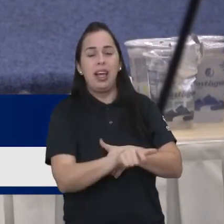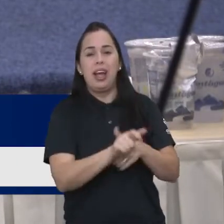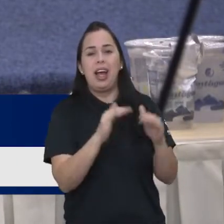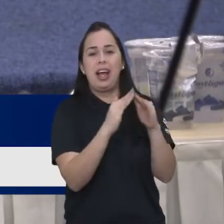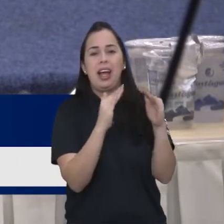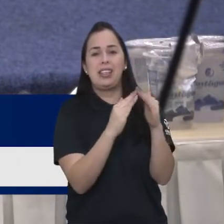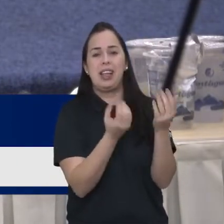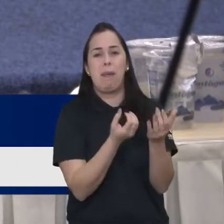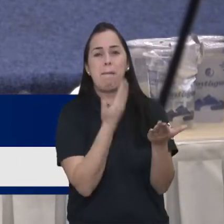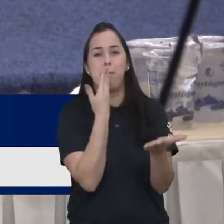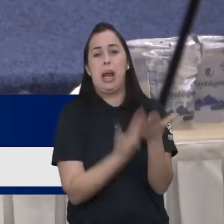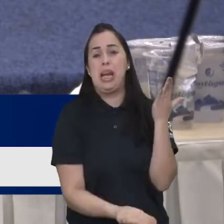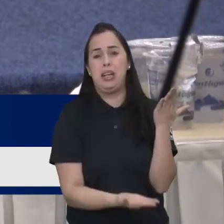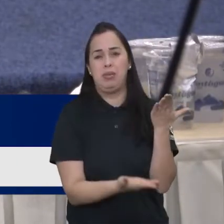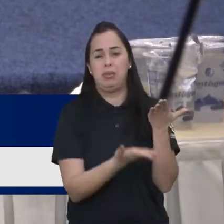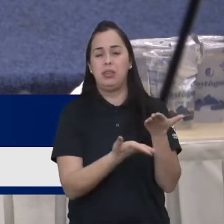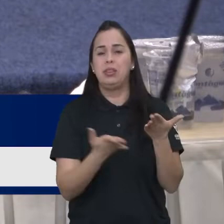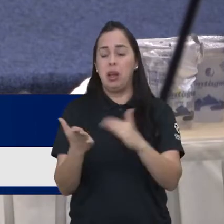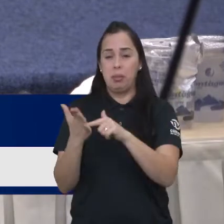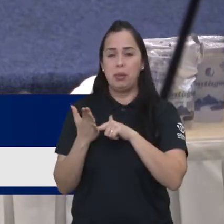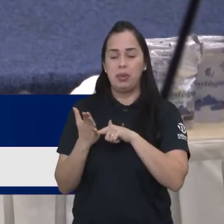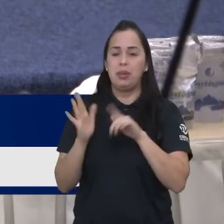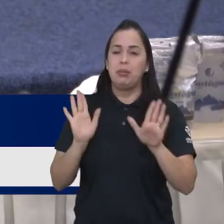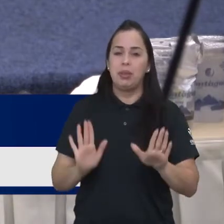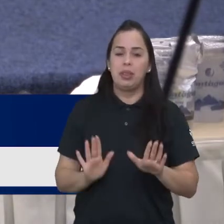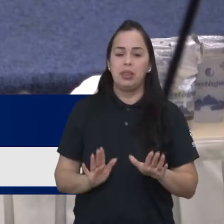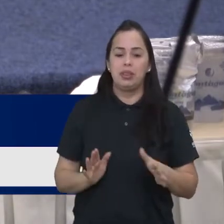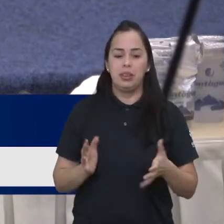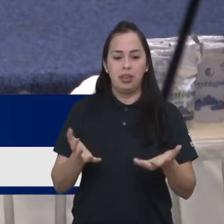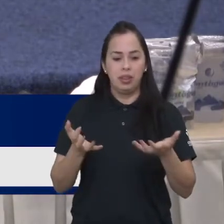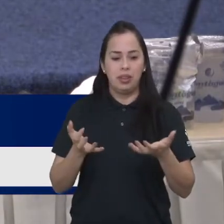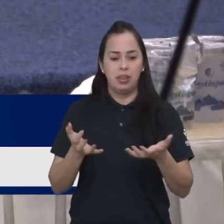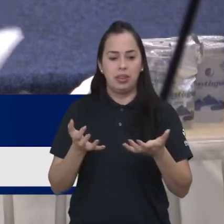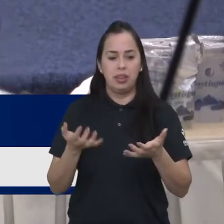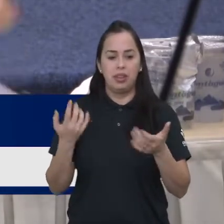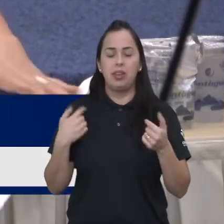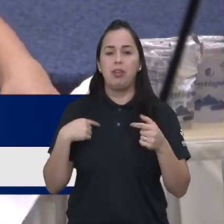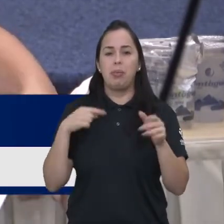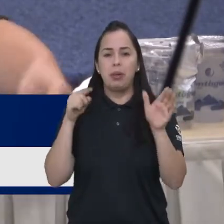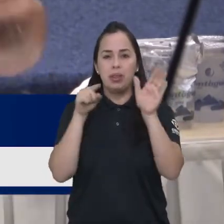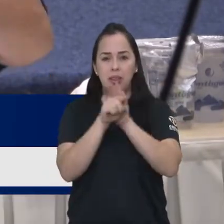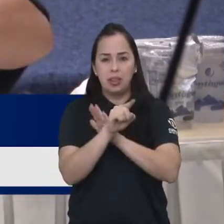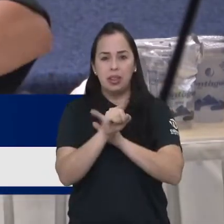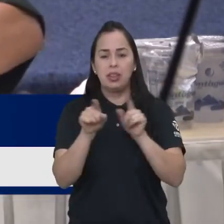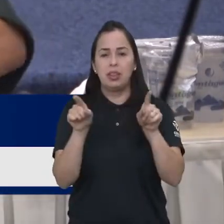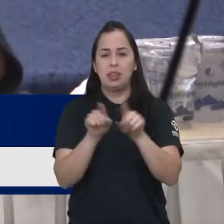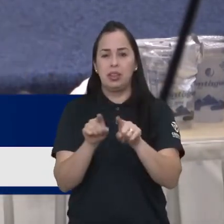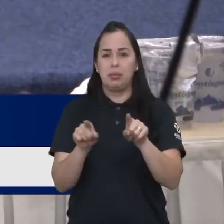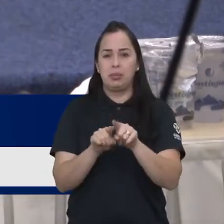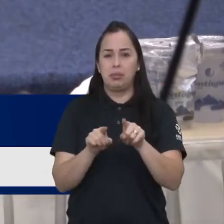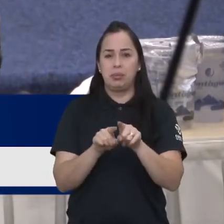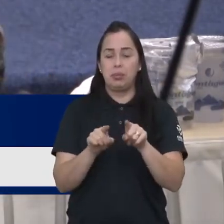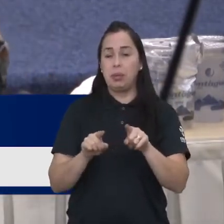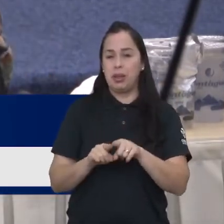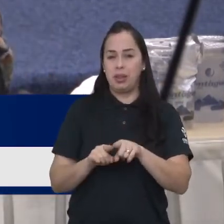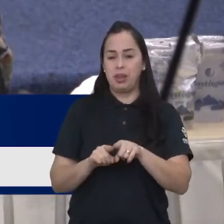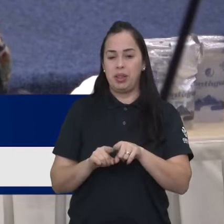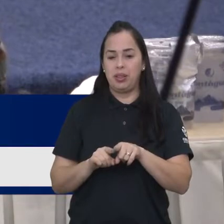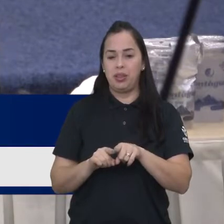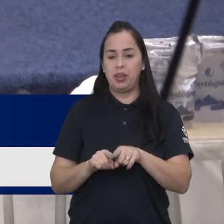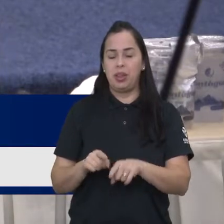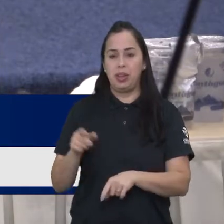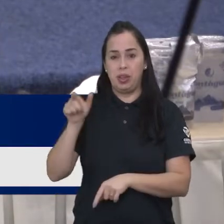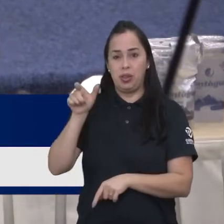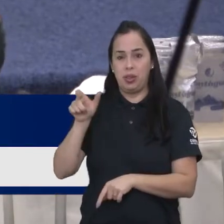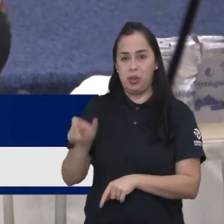está vivendo, e hoje é um dia importante, então, esse é o meu registro. Então, aqui vou fazer uma pergunta, sugerida ali pelo meu assessor,